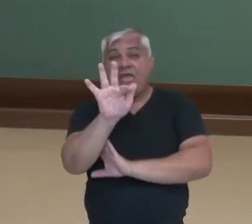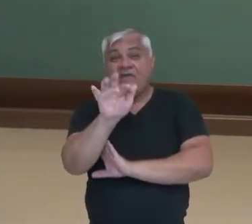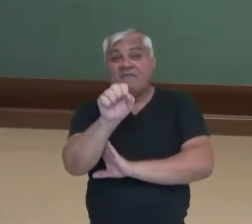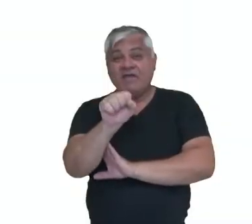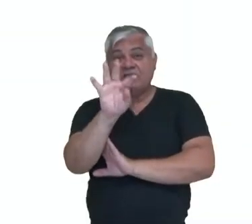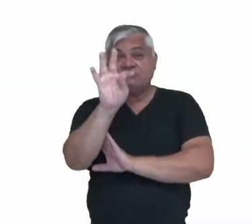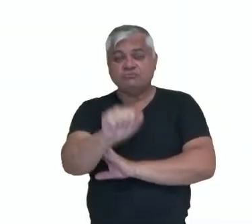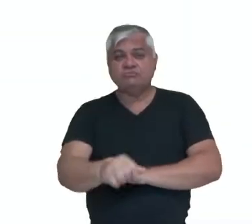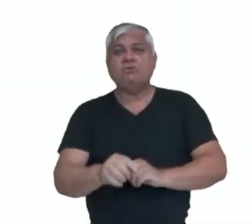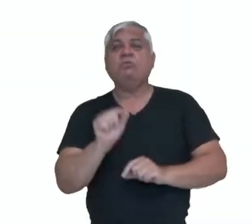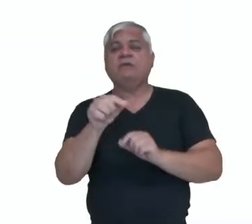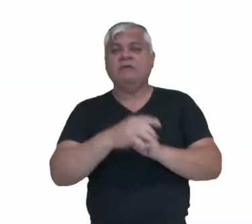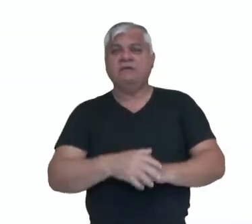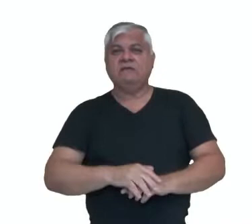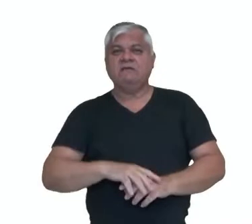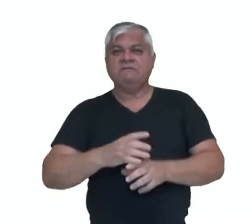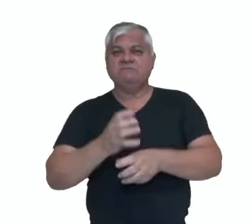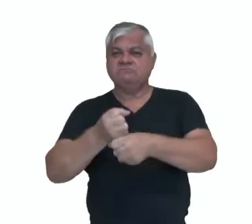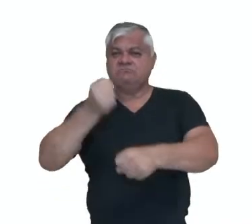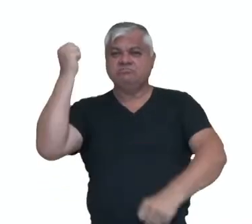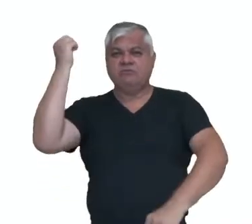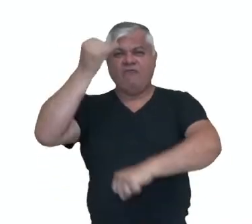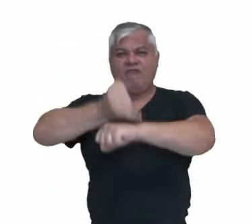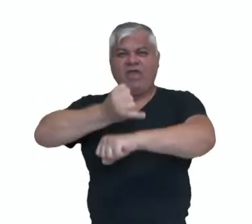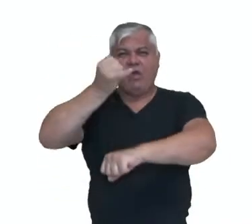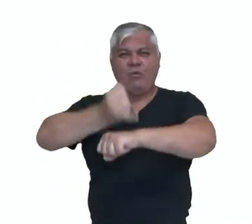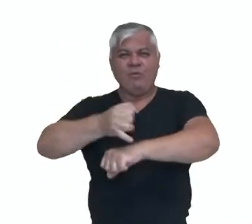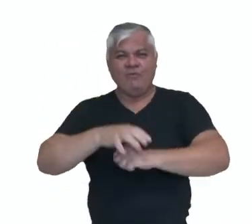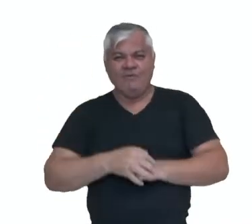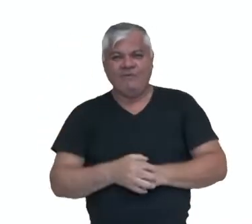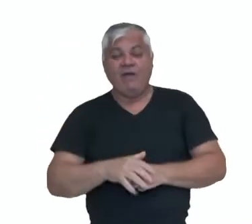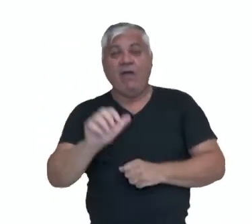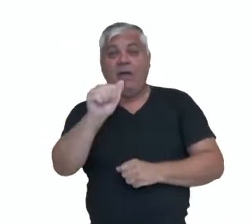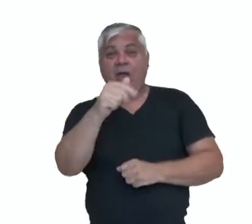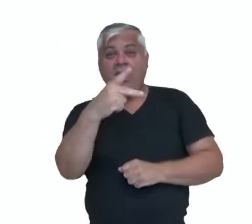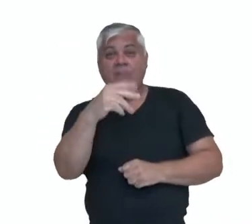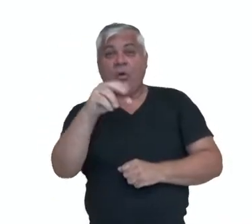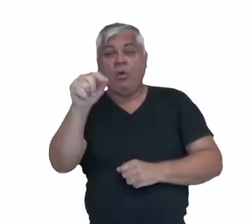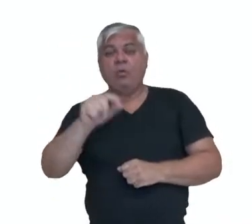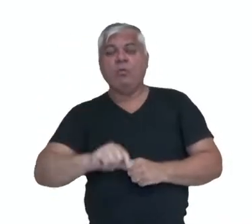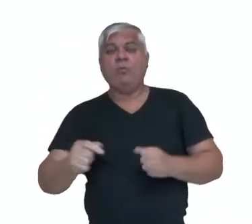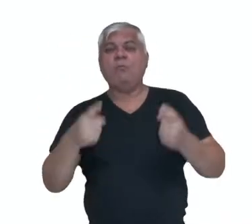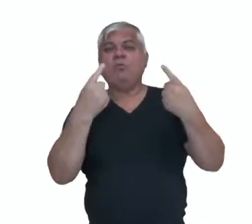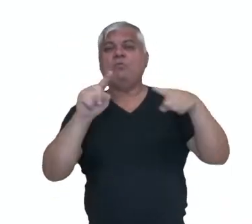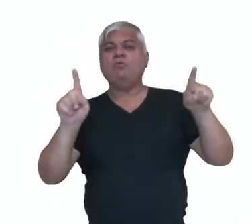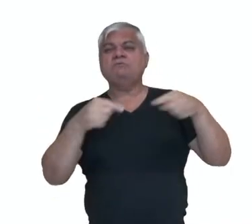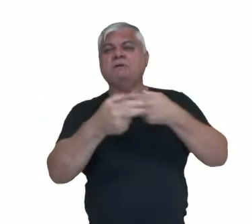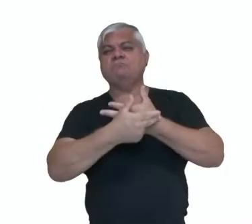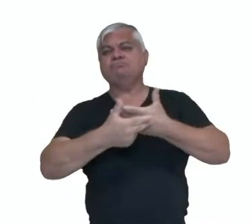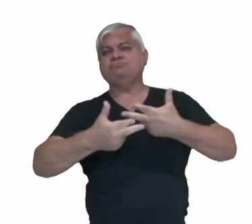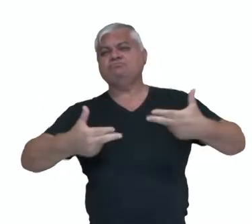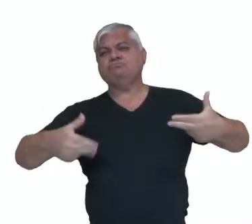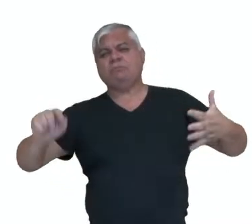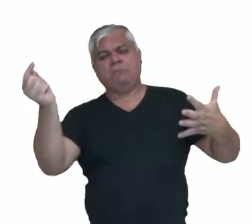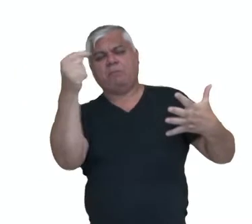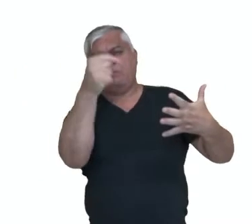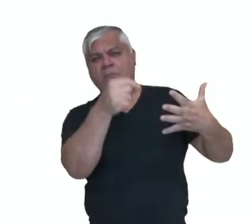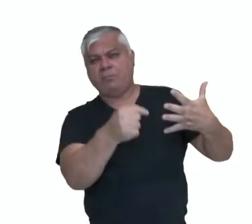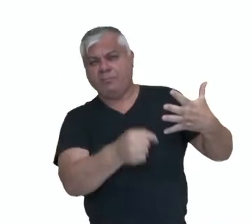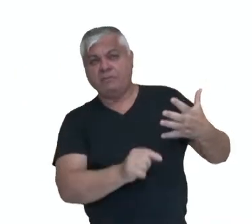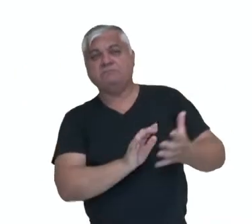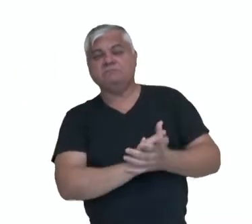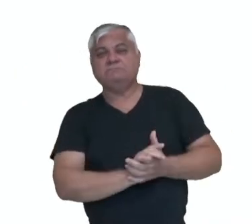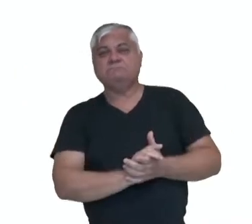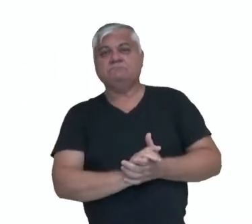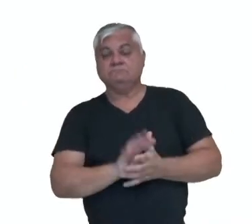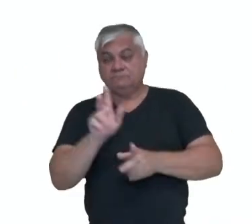né? O deus da metalurgia. Apolo, deus da música, por aí vai. Os gregos,